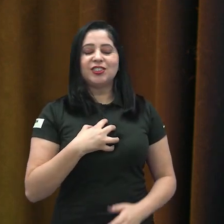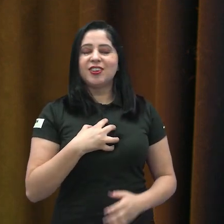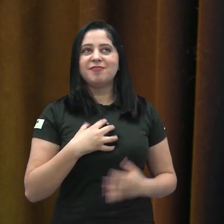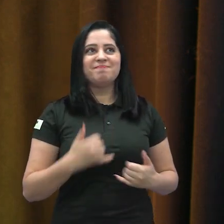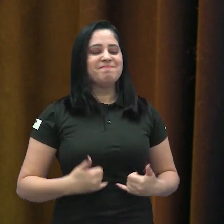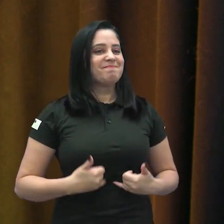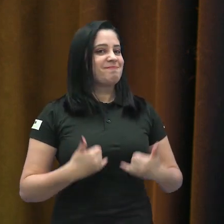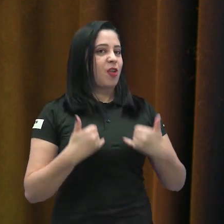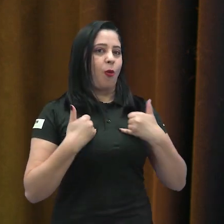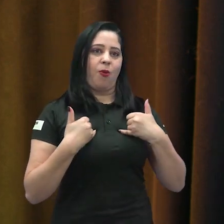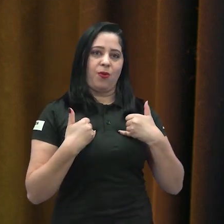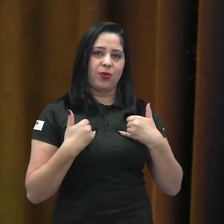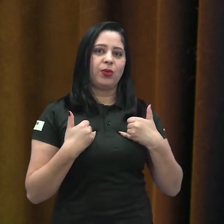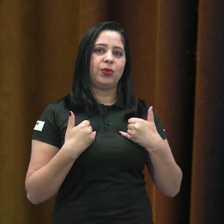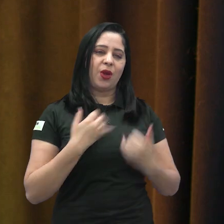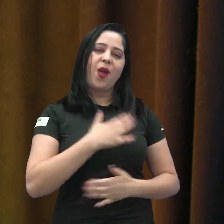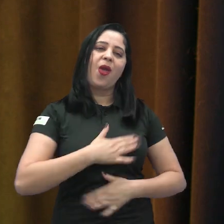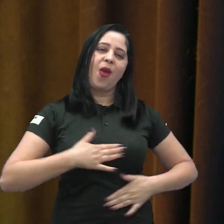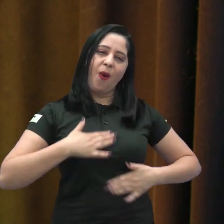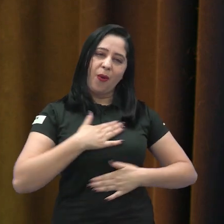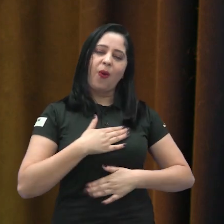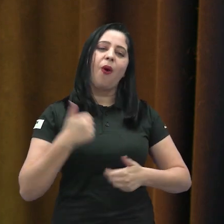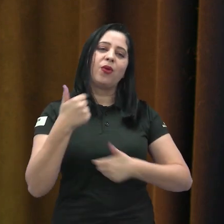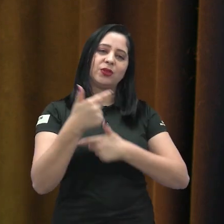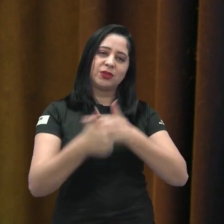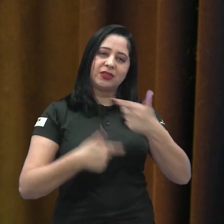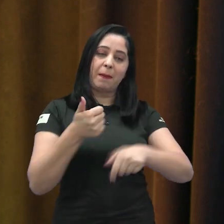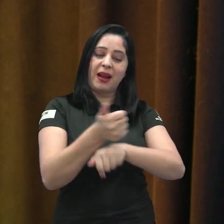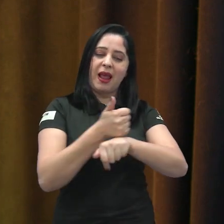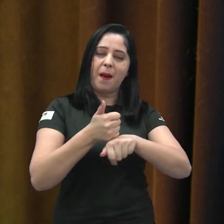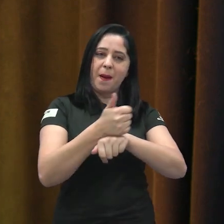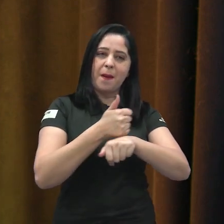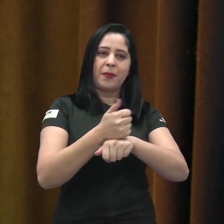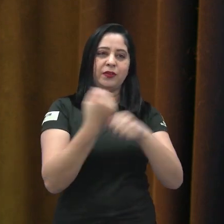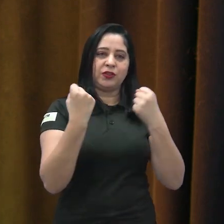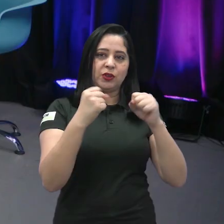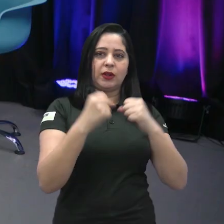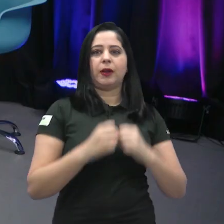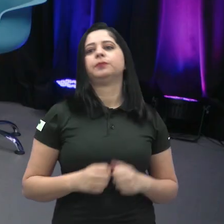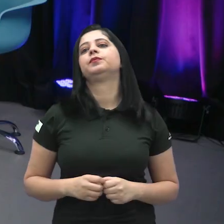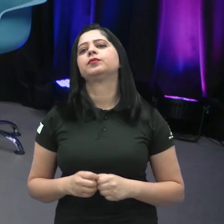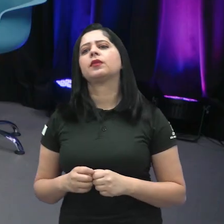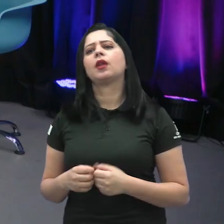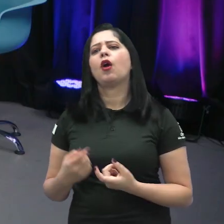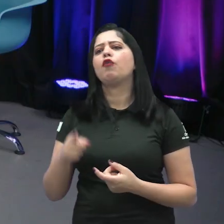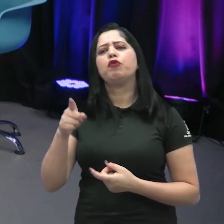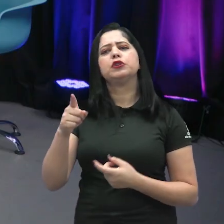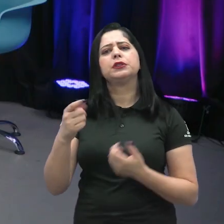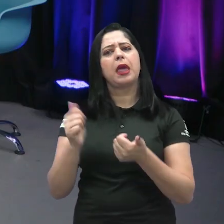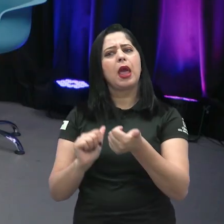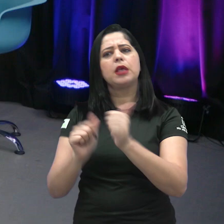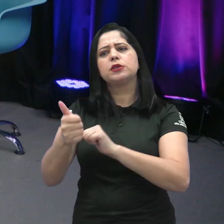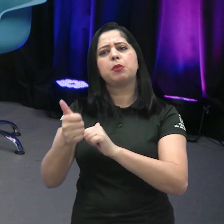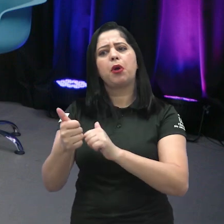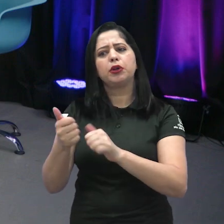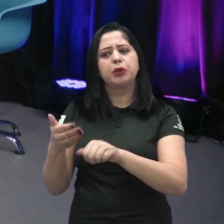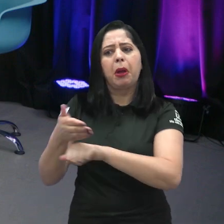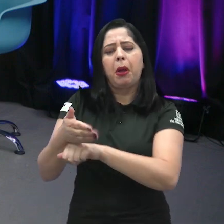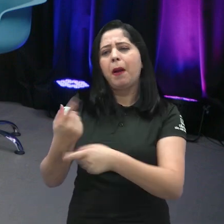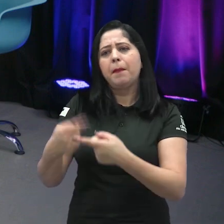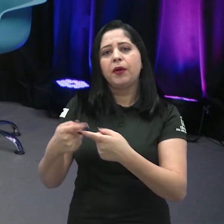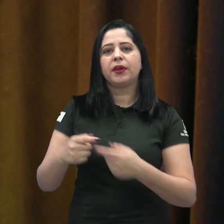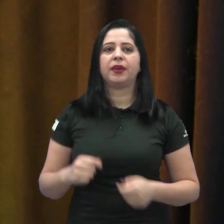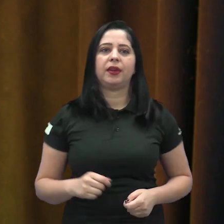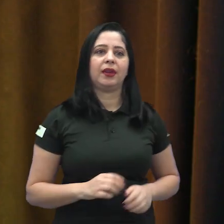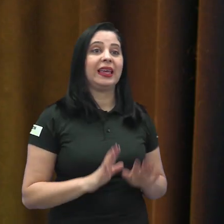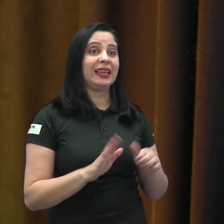faz gostar realmente de ser um profissional de educação física. E diz pra gente, como que o esporte entrou na sua vida?